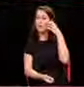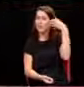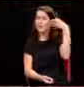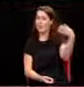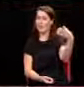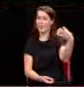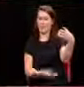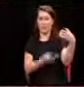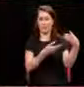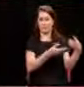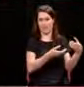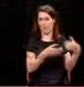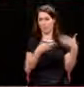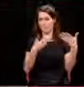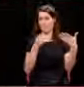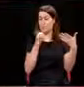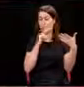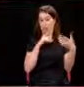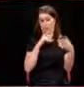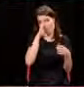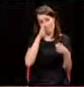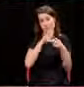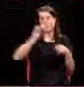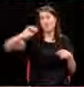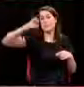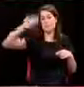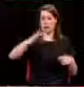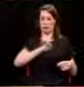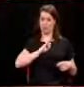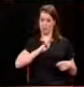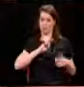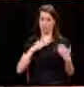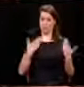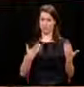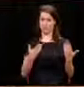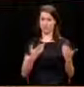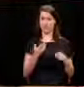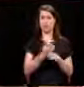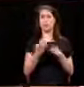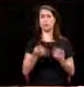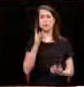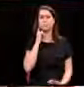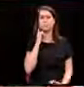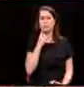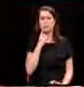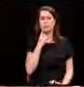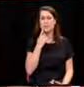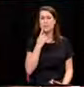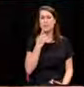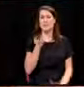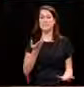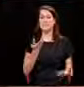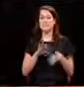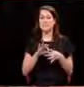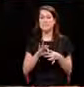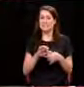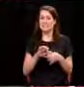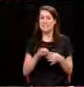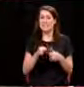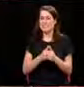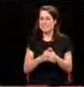prioridade para nós. Porque neste momento o surdo realmente está um pouco preso ou ao telemóvel, com a videochamada pela